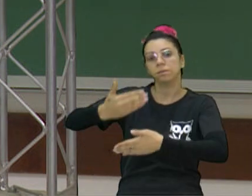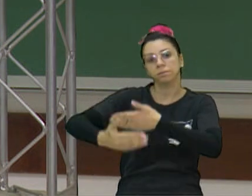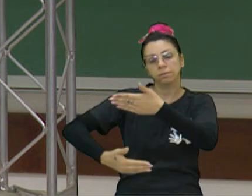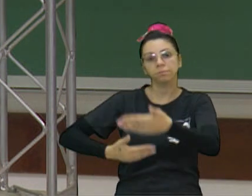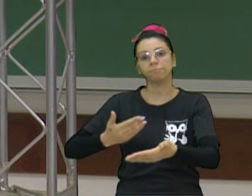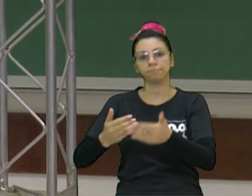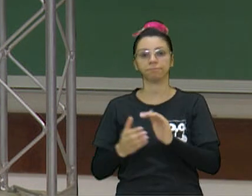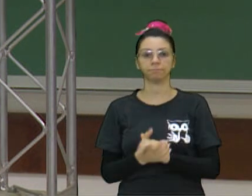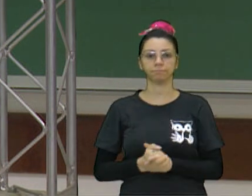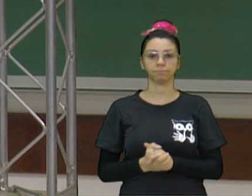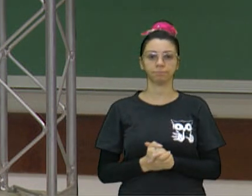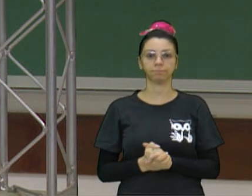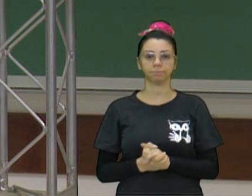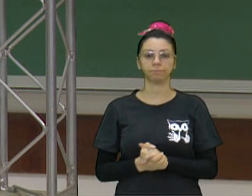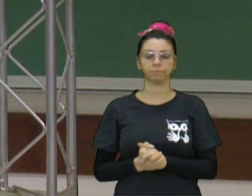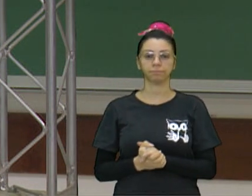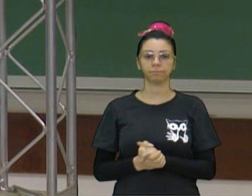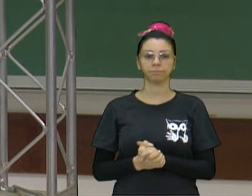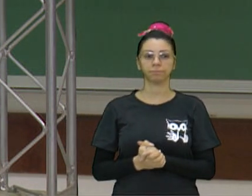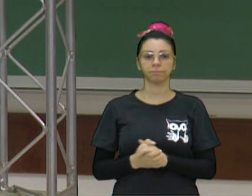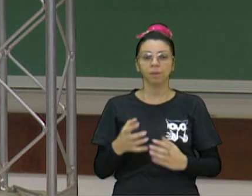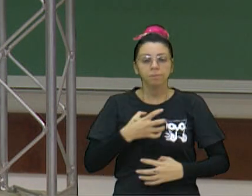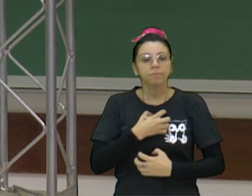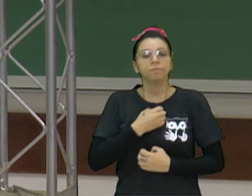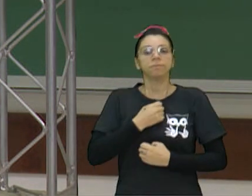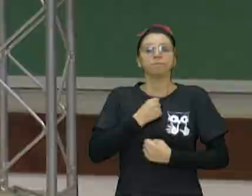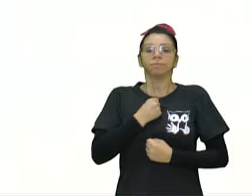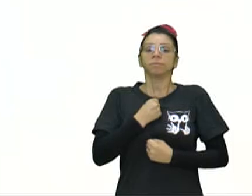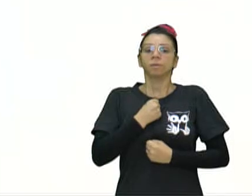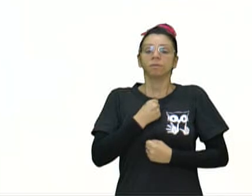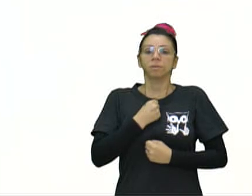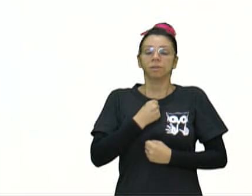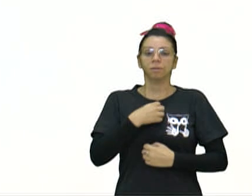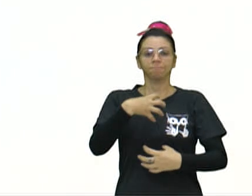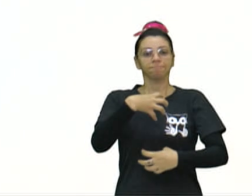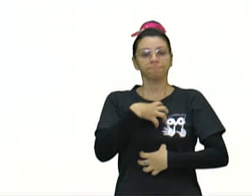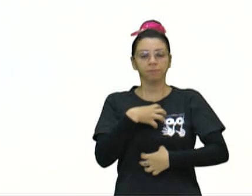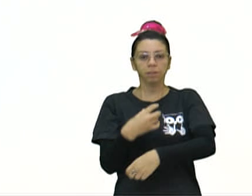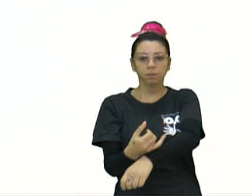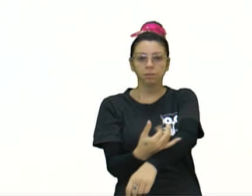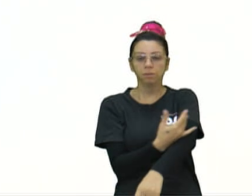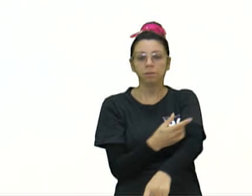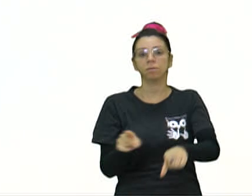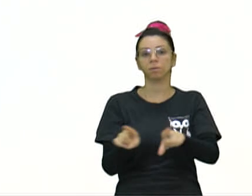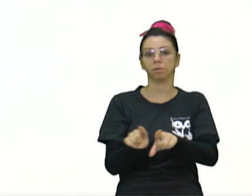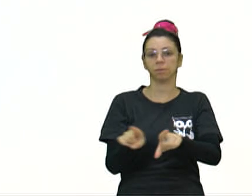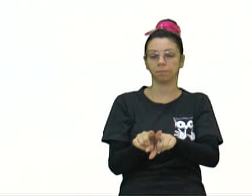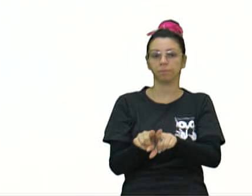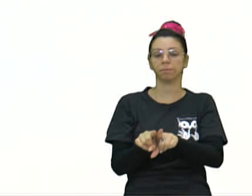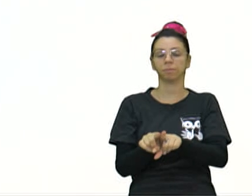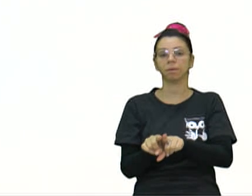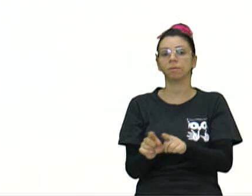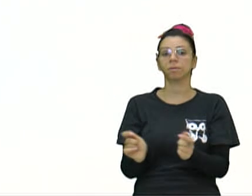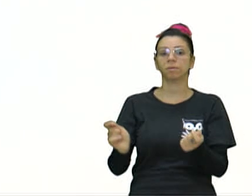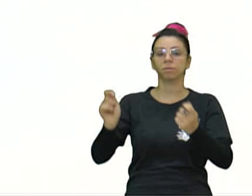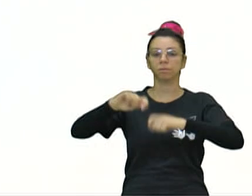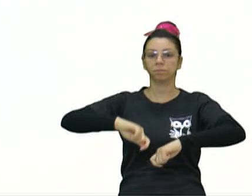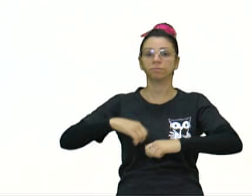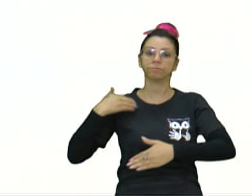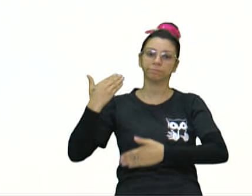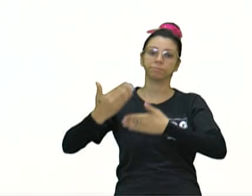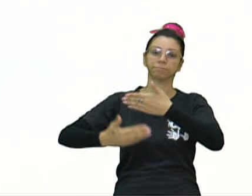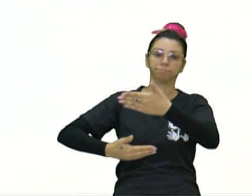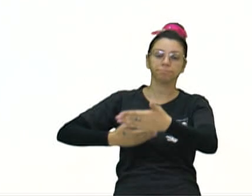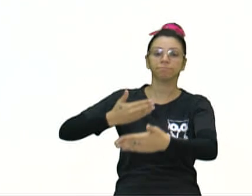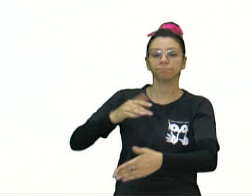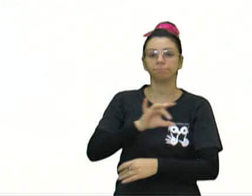esses erros. Controlar as emoções e sentimentos é uma tarefa árdua, diária e contínua. Faz parte do